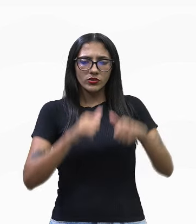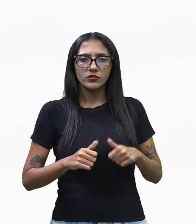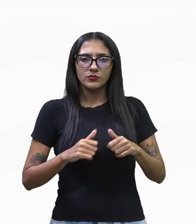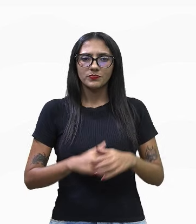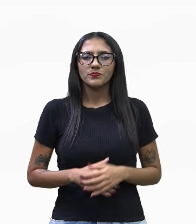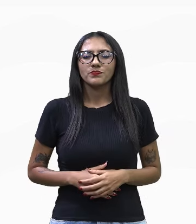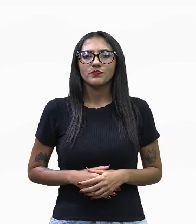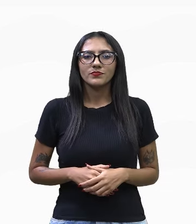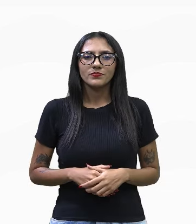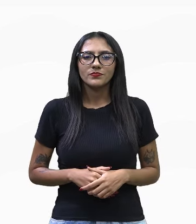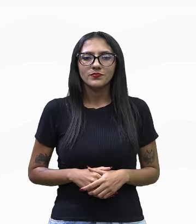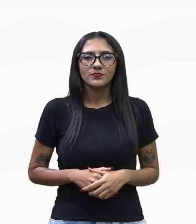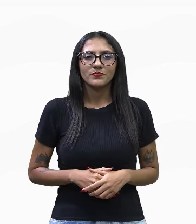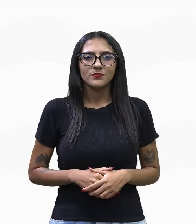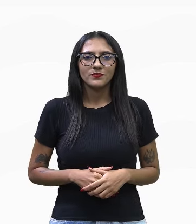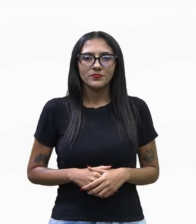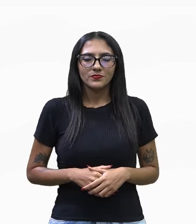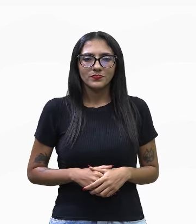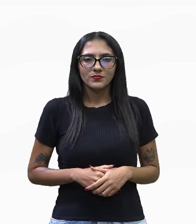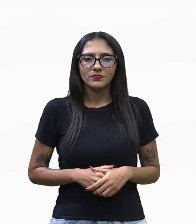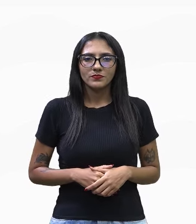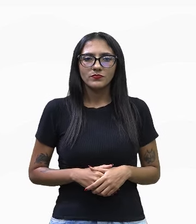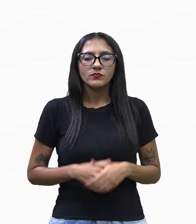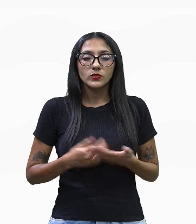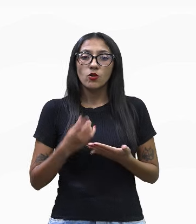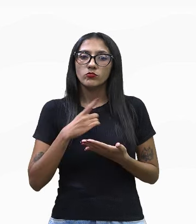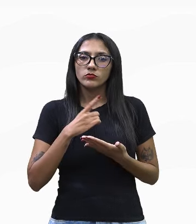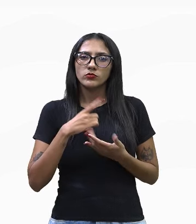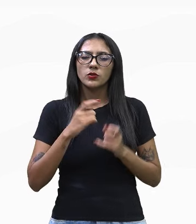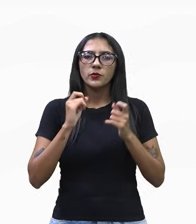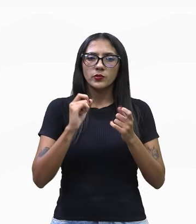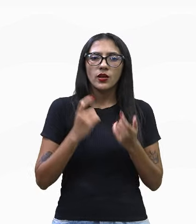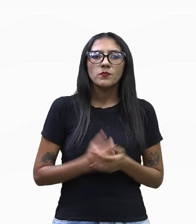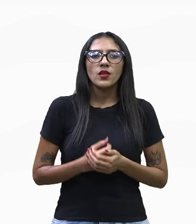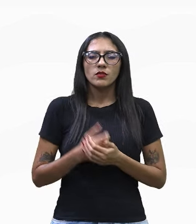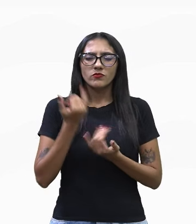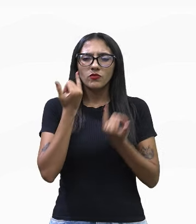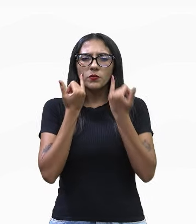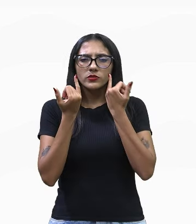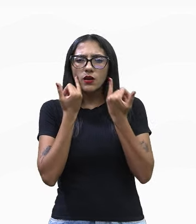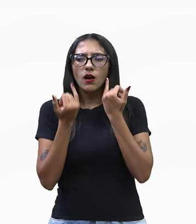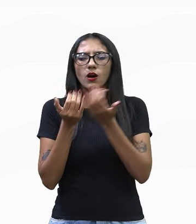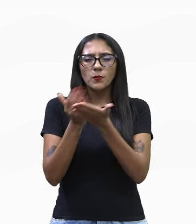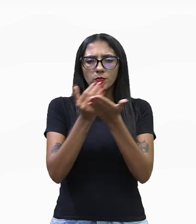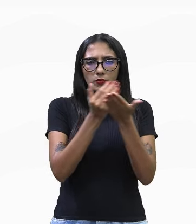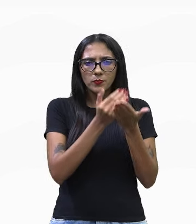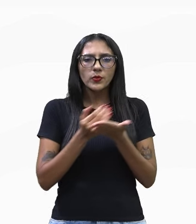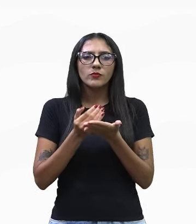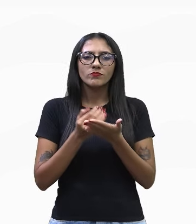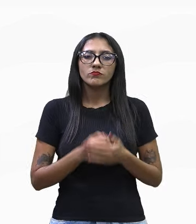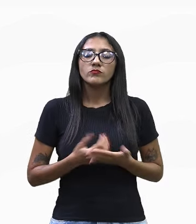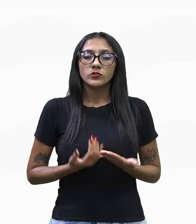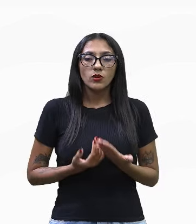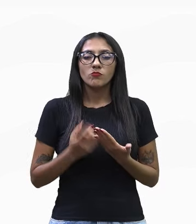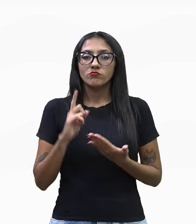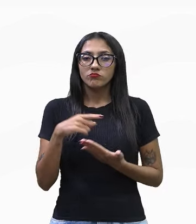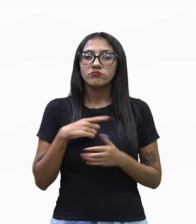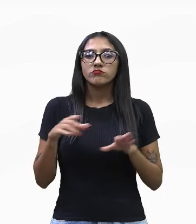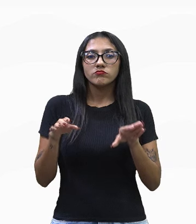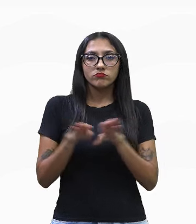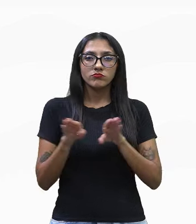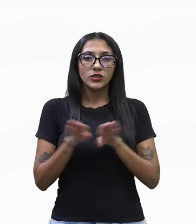mais também isso professor já que nós estamos trabalhando aqui com dados não é com vários estados ele vem servindo também